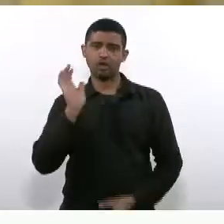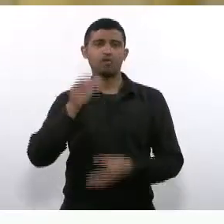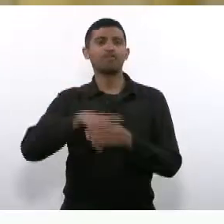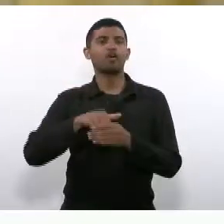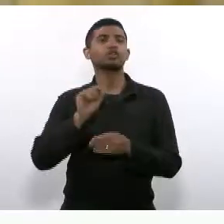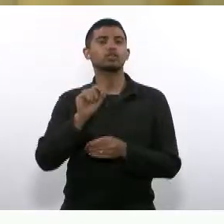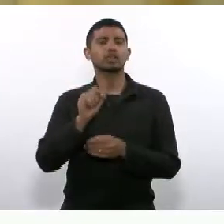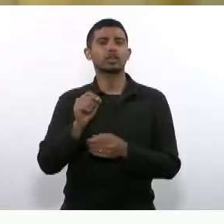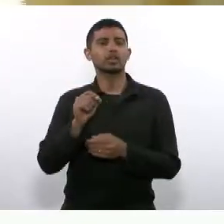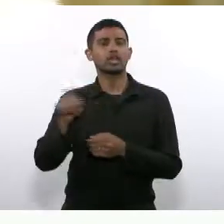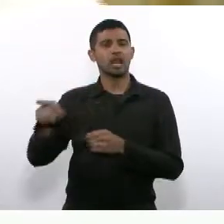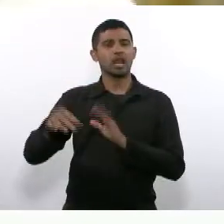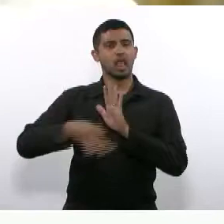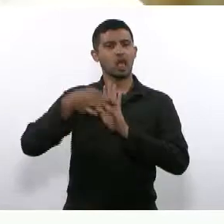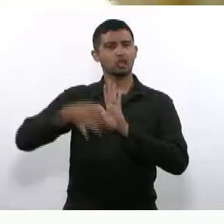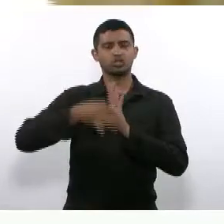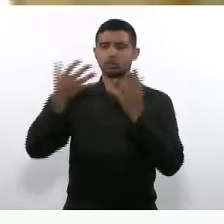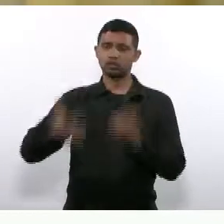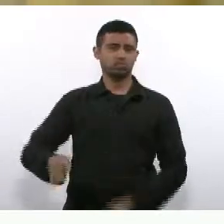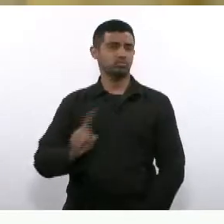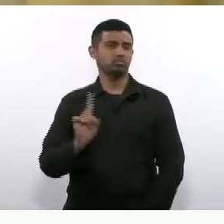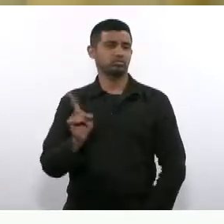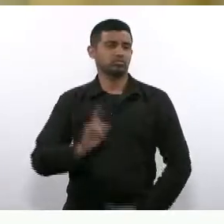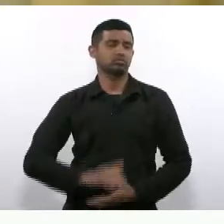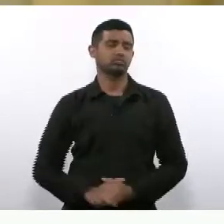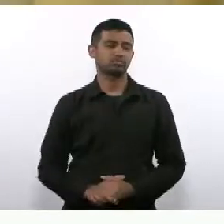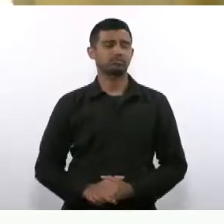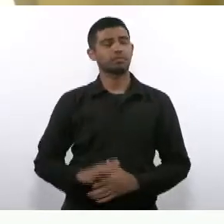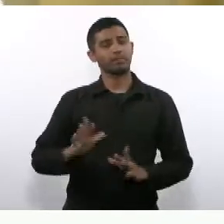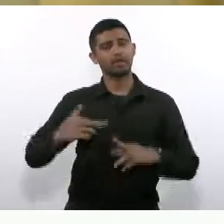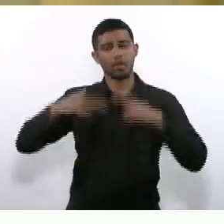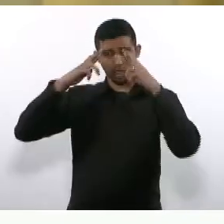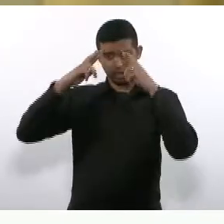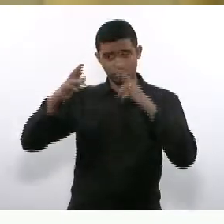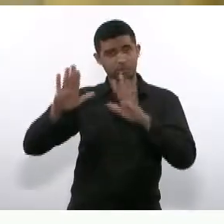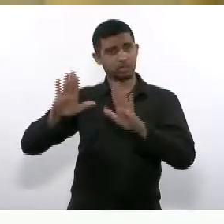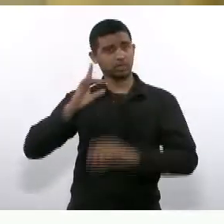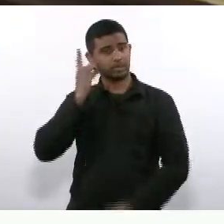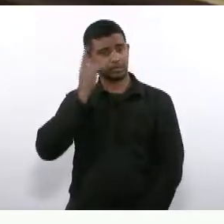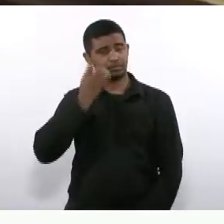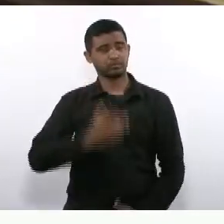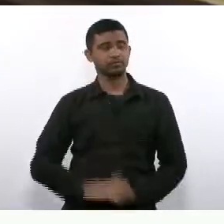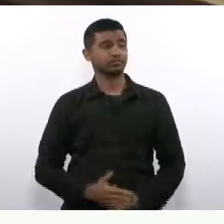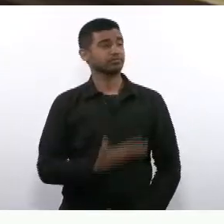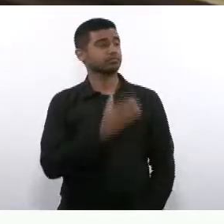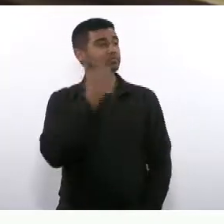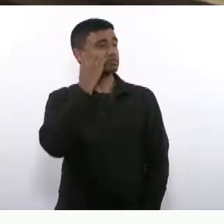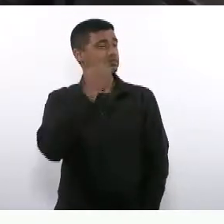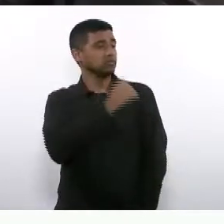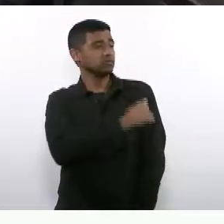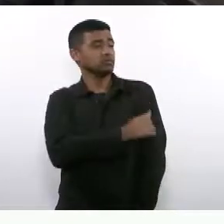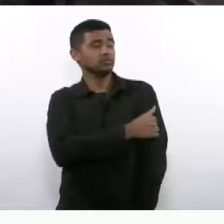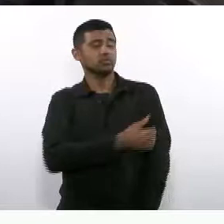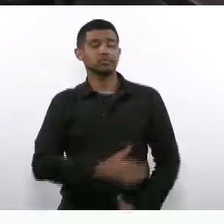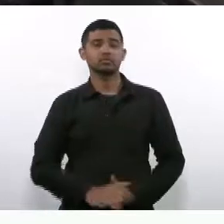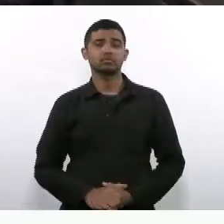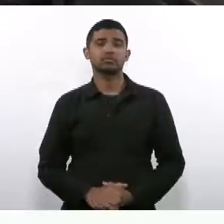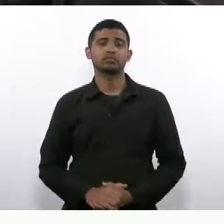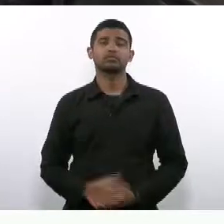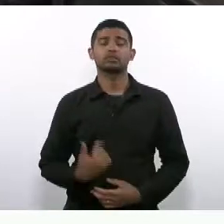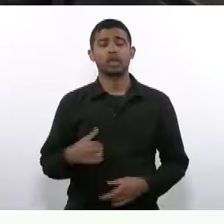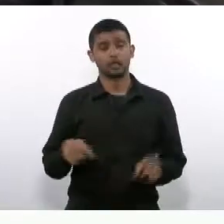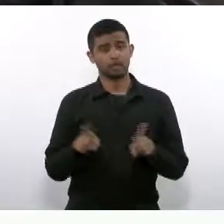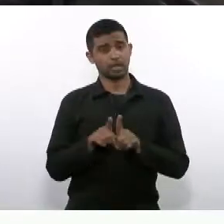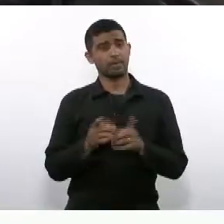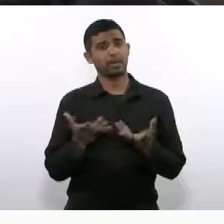acatar essa sugestão do deputado Chicão Bulhões, com todo o respeito ao deputado. Deputada enfermeira Rejane. Não, eu também